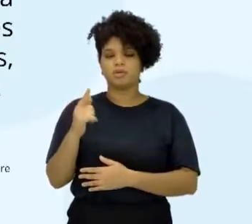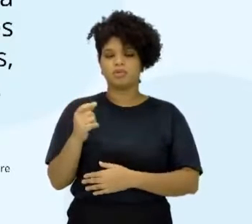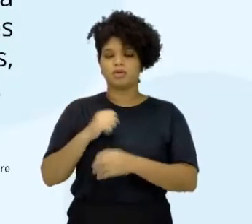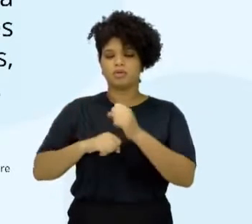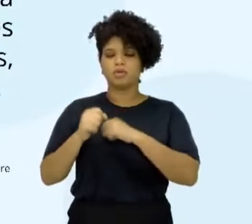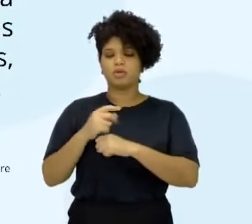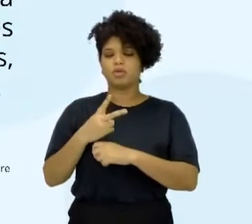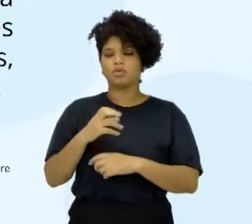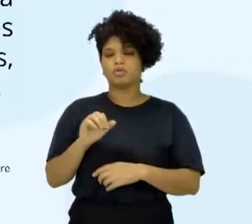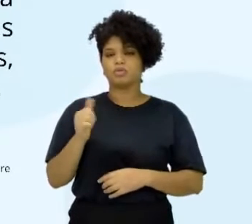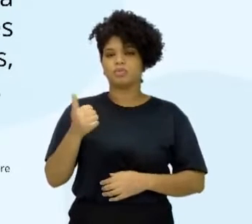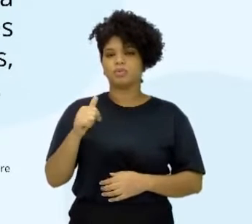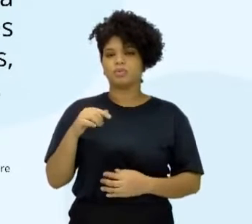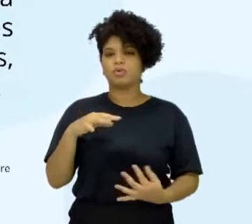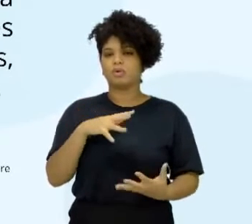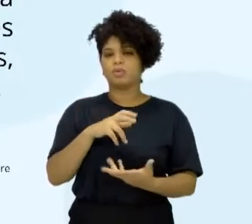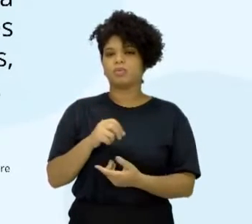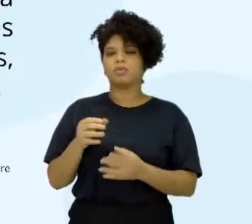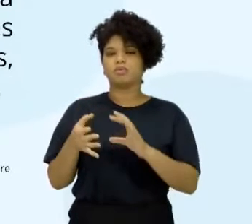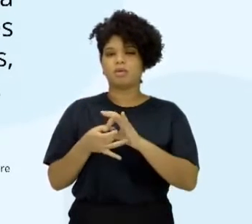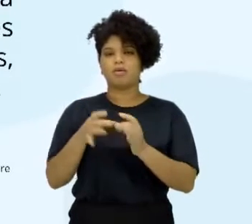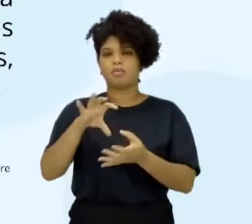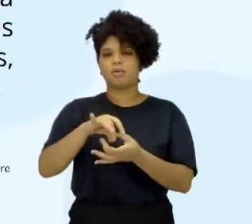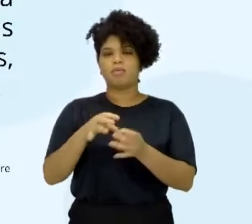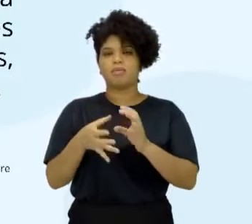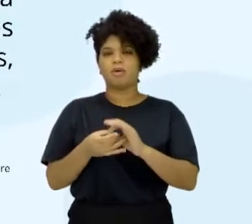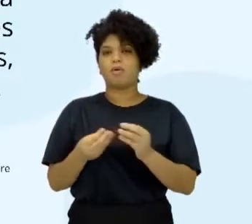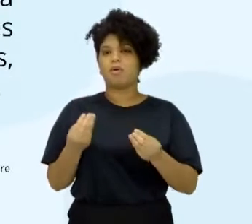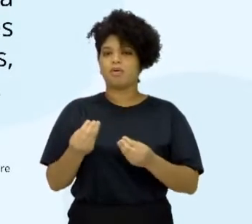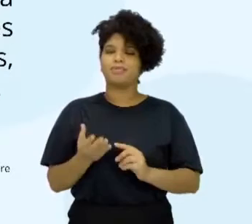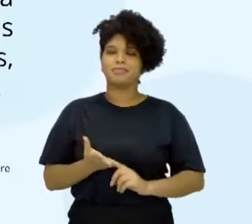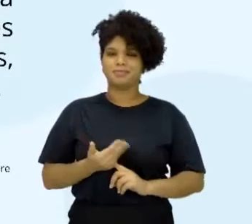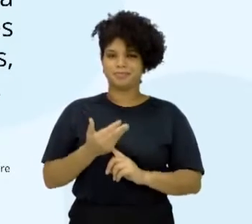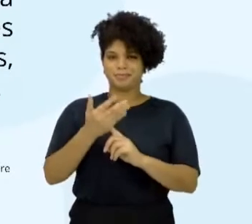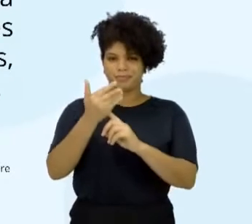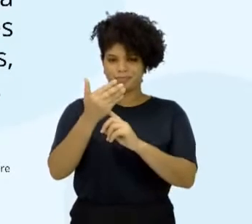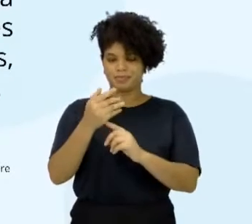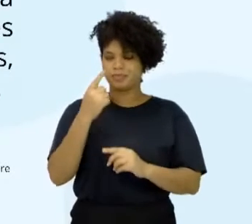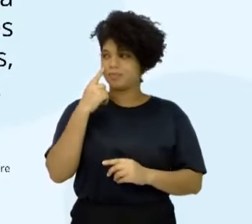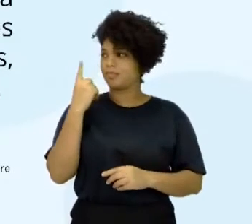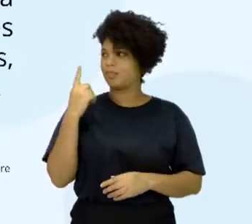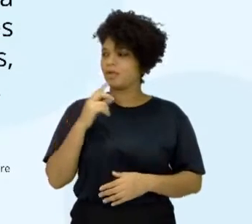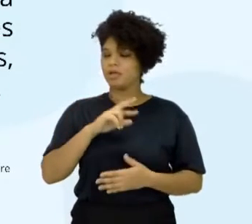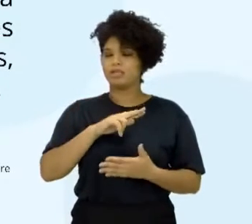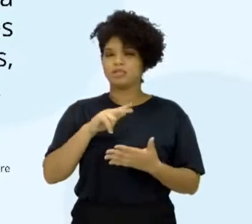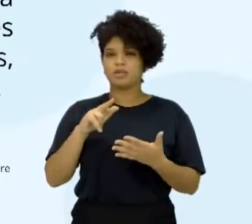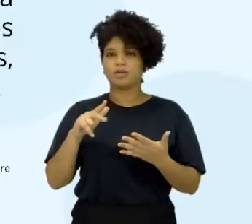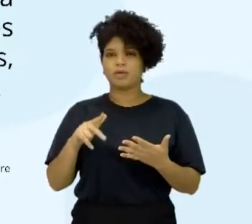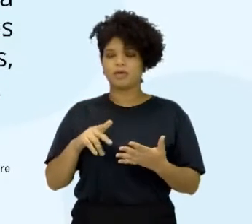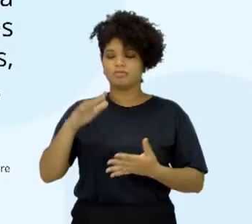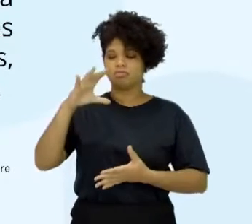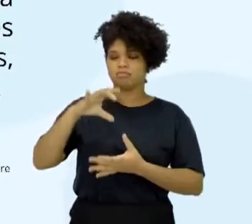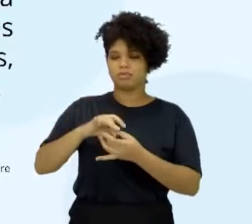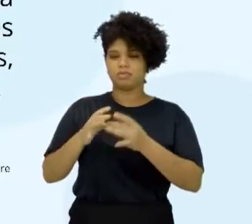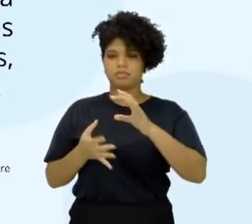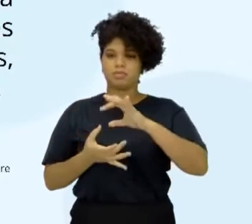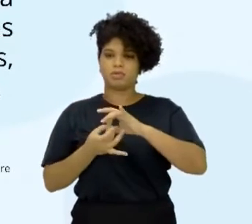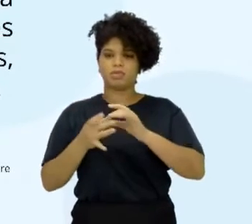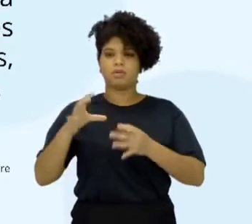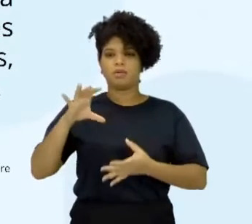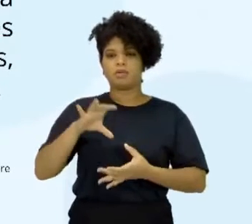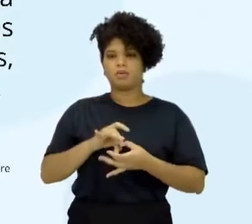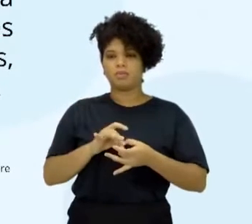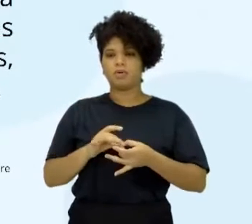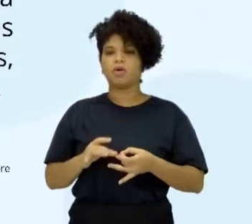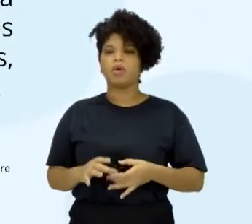2011, o mundo é conectado e interligado por meio das redes. Diante disso, há inúmeros tipos de redes geográficas que, por sua